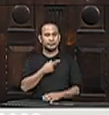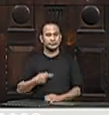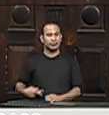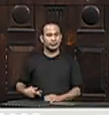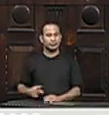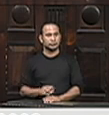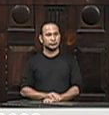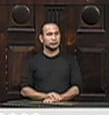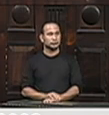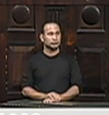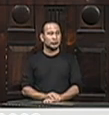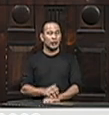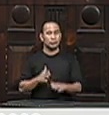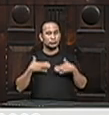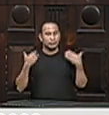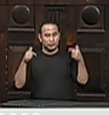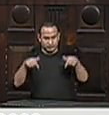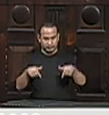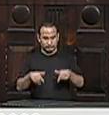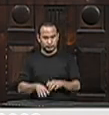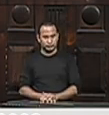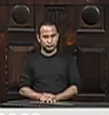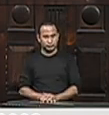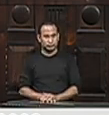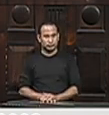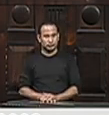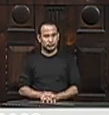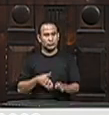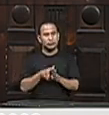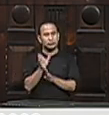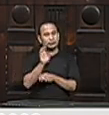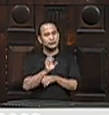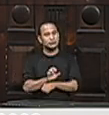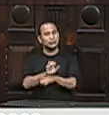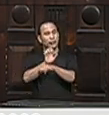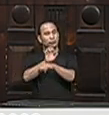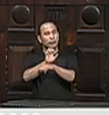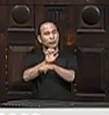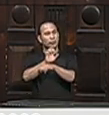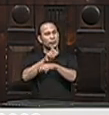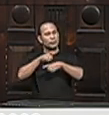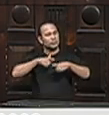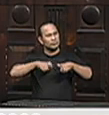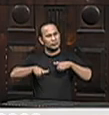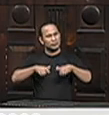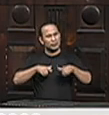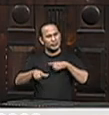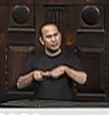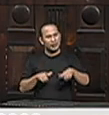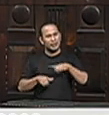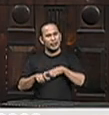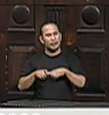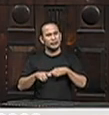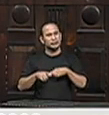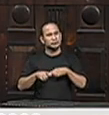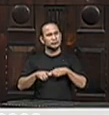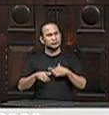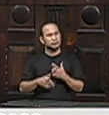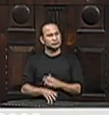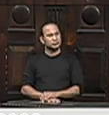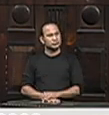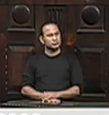não respeita mais nem decisão judicial. Não respeita a Constituição, não respeita o regimento e não